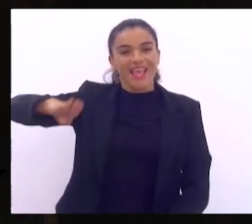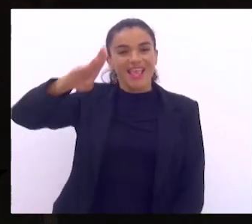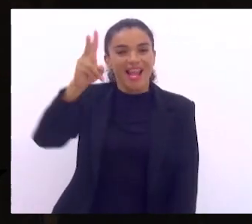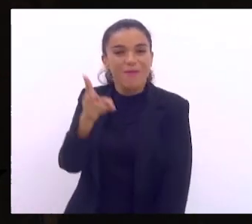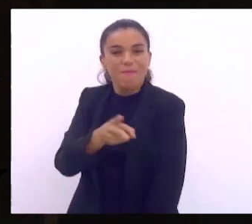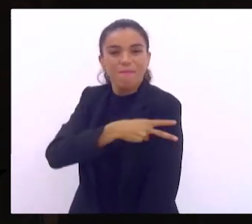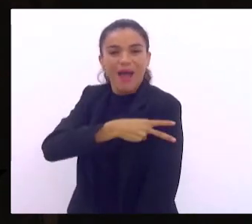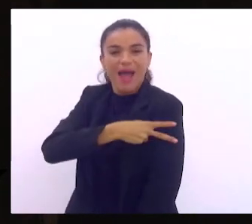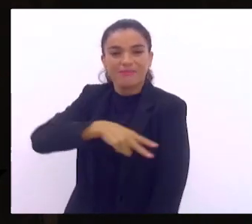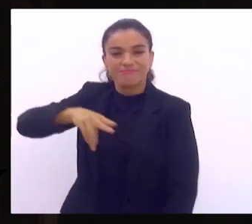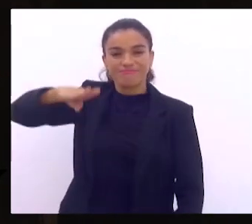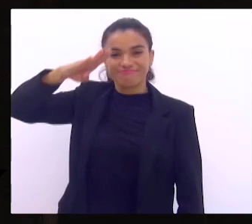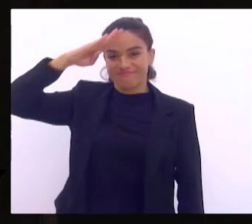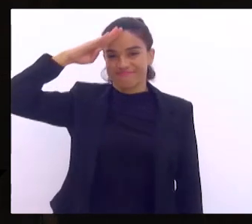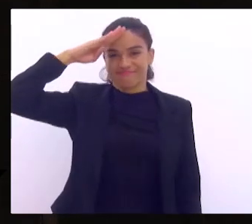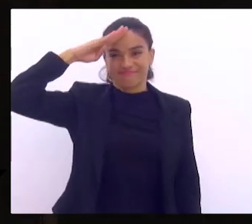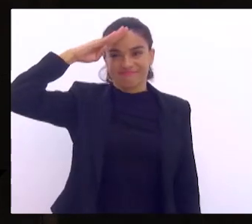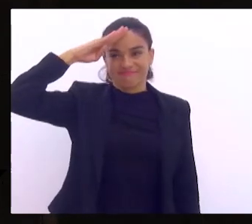Exército.